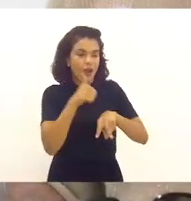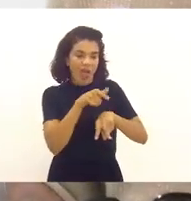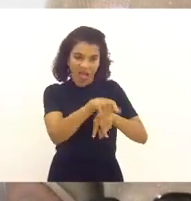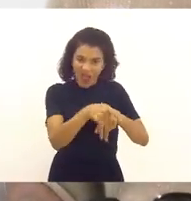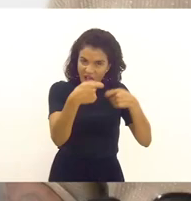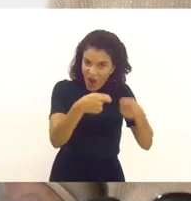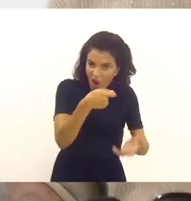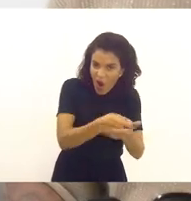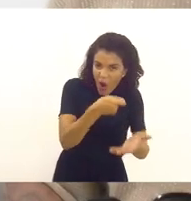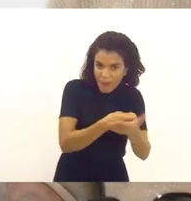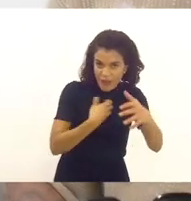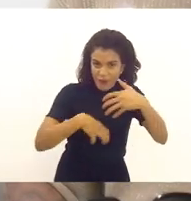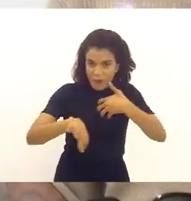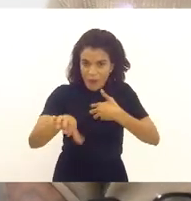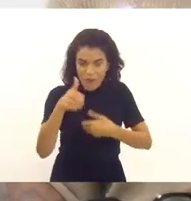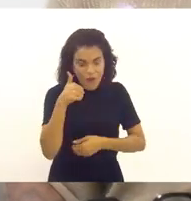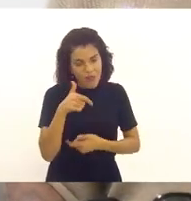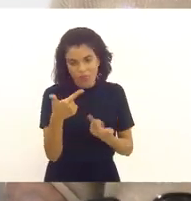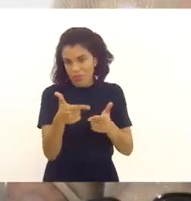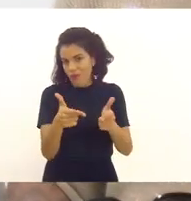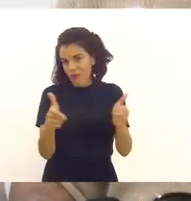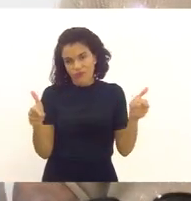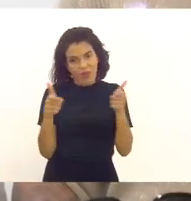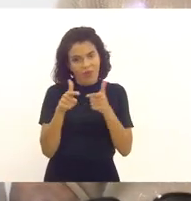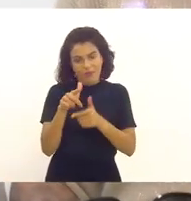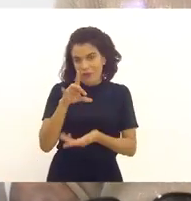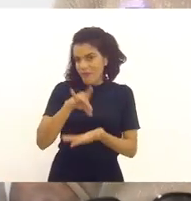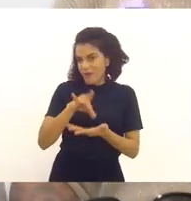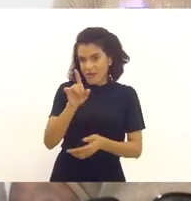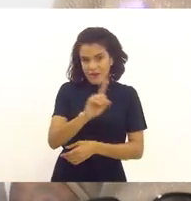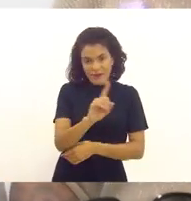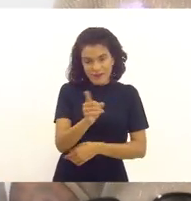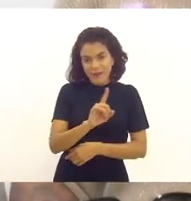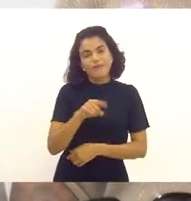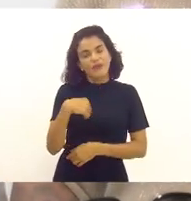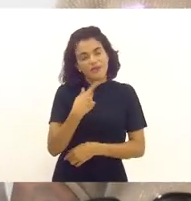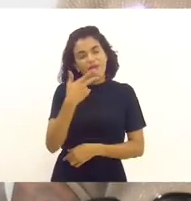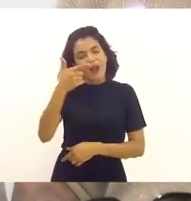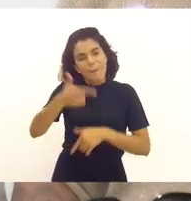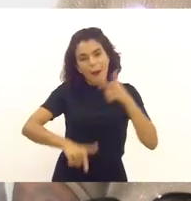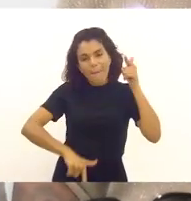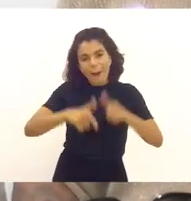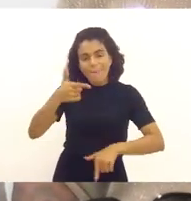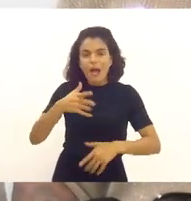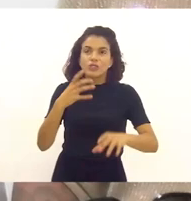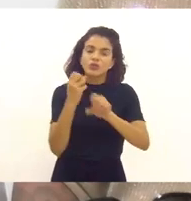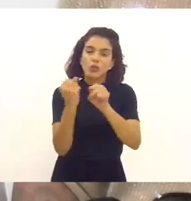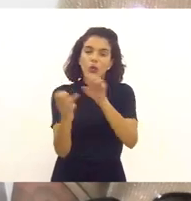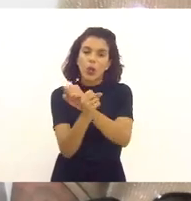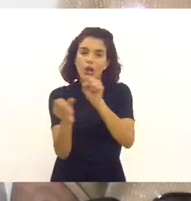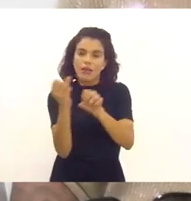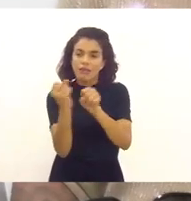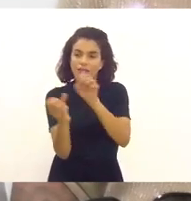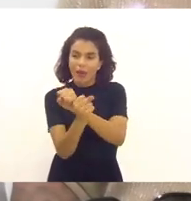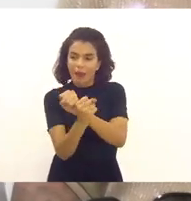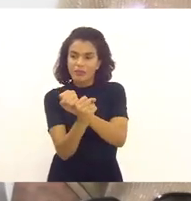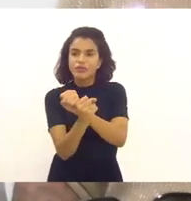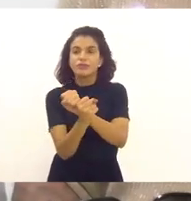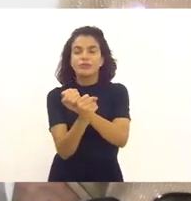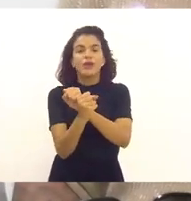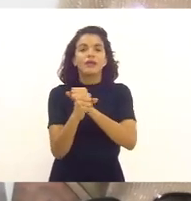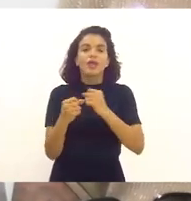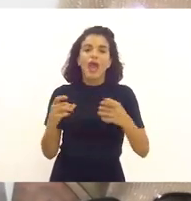necessariamente ter empatia para uma mulher isso não é verdade infelizmente a gente fala o tempo todo da sororidade não é isso que é a